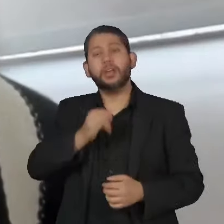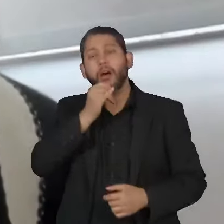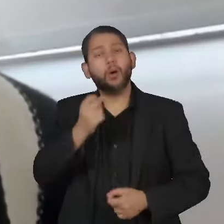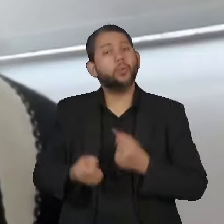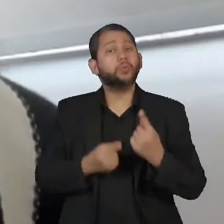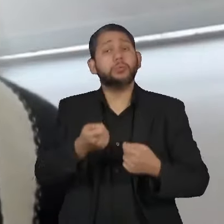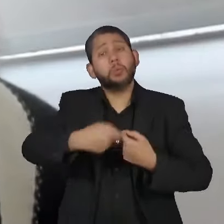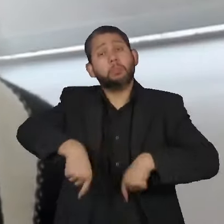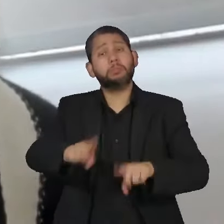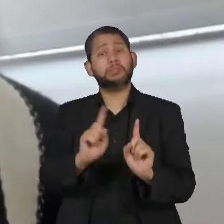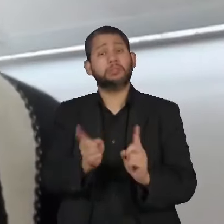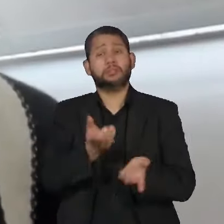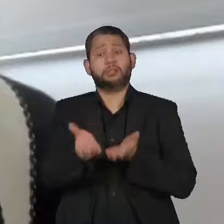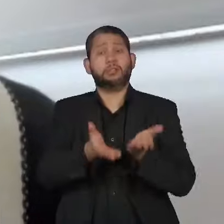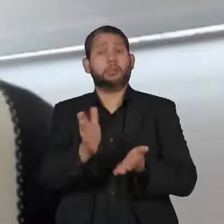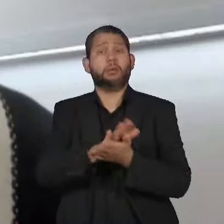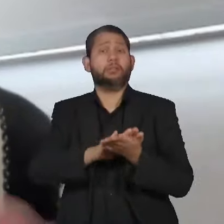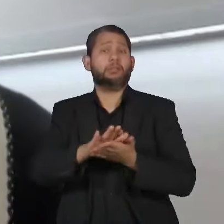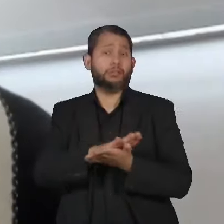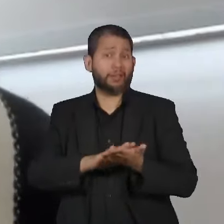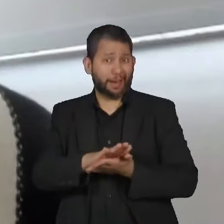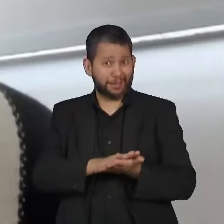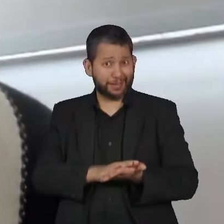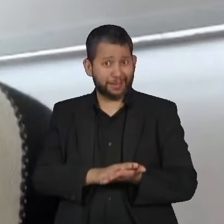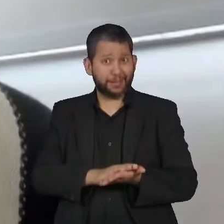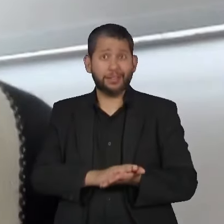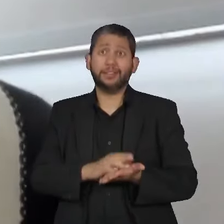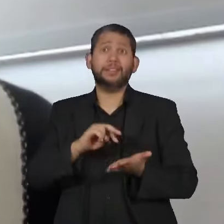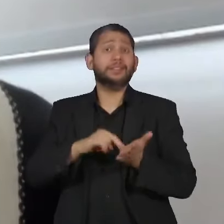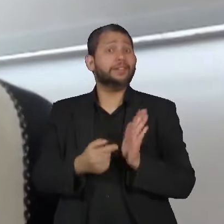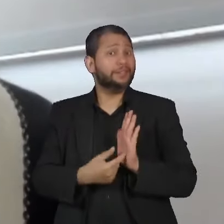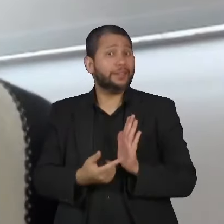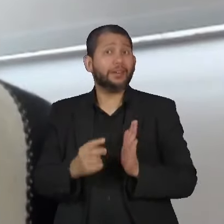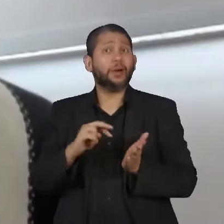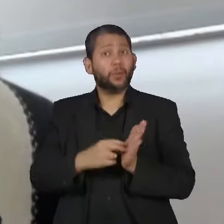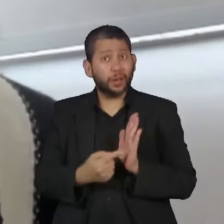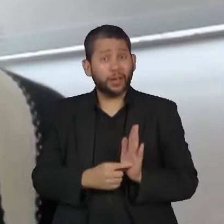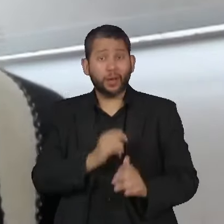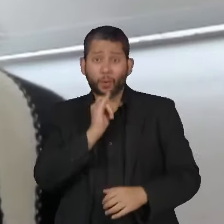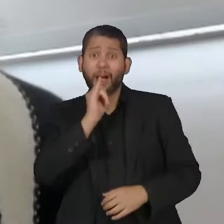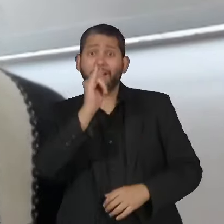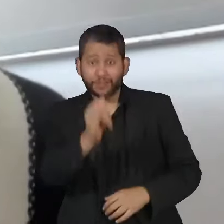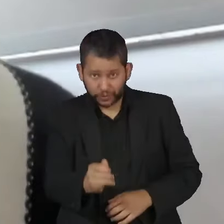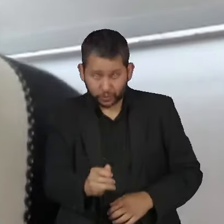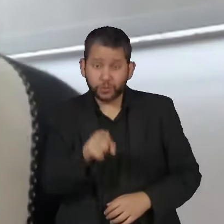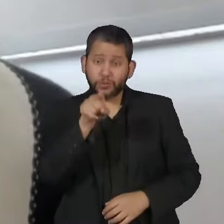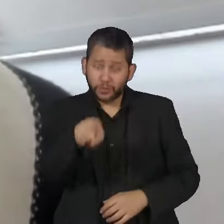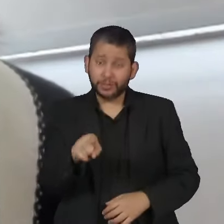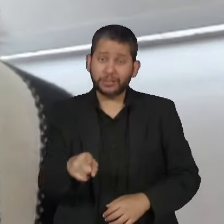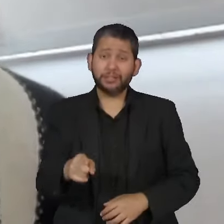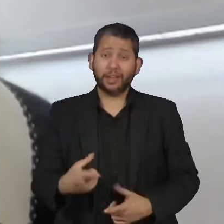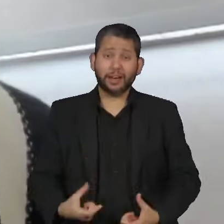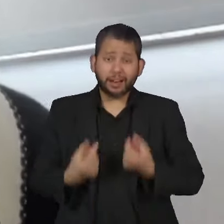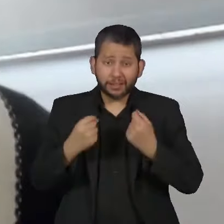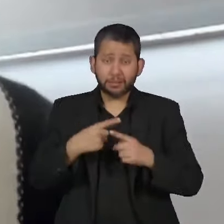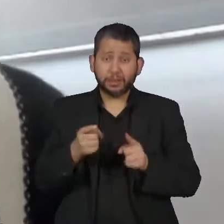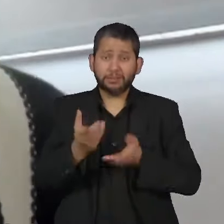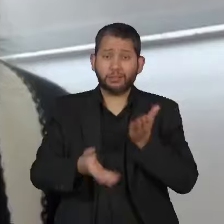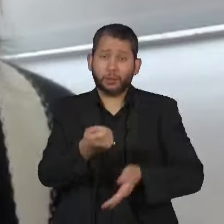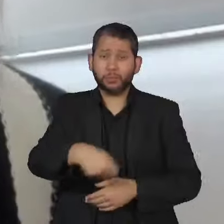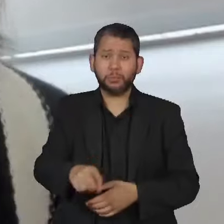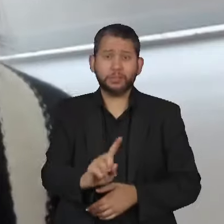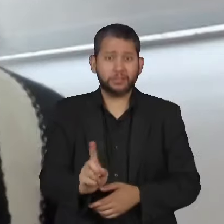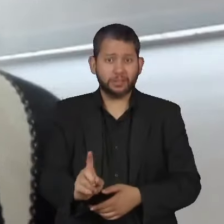são necessários tratar nada. Então, isso eu falei, é uma consulta mais demorada, porque eu dou um diagnóstico de uma doença, de um câncer, e eu digo que eu não preciso tratar e